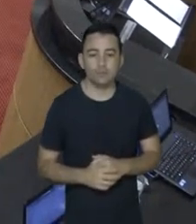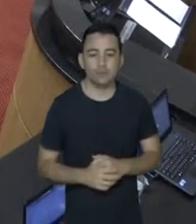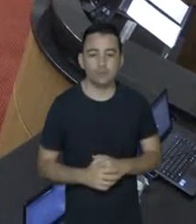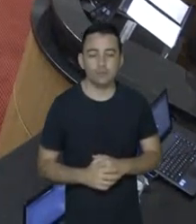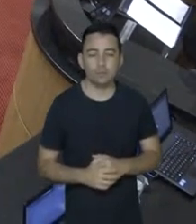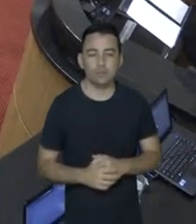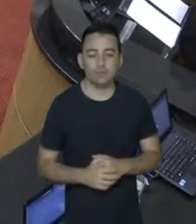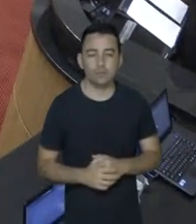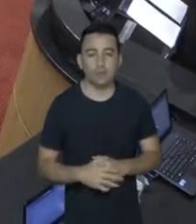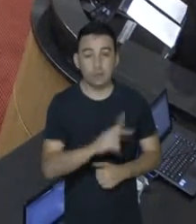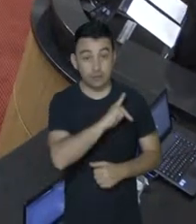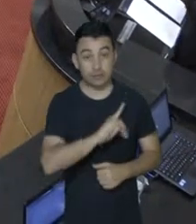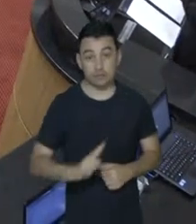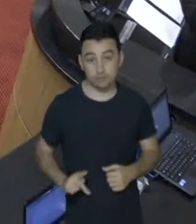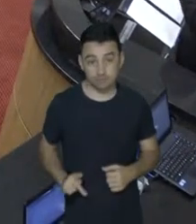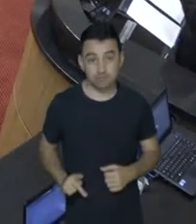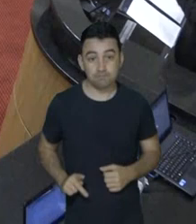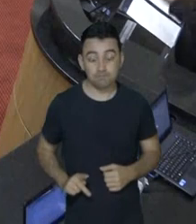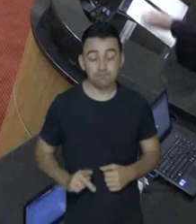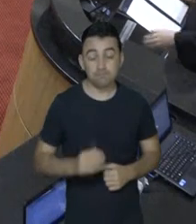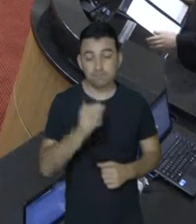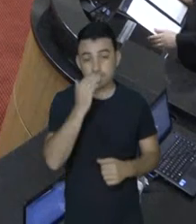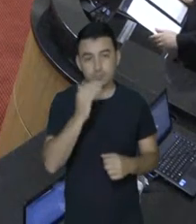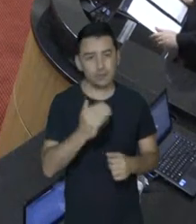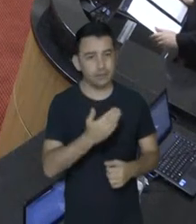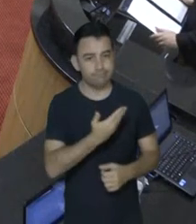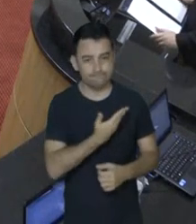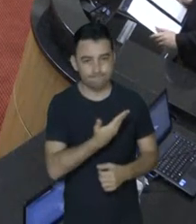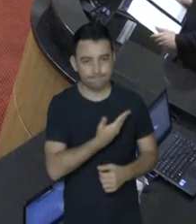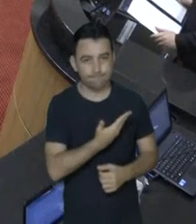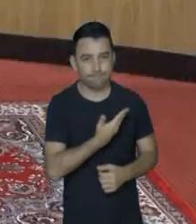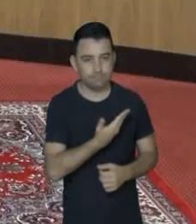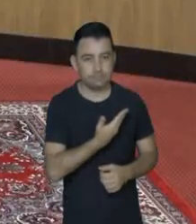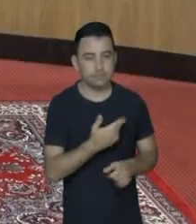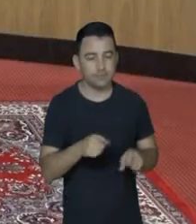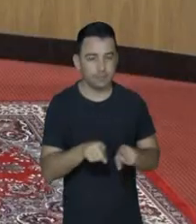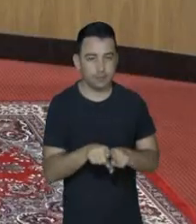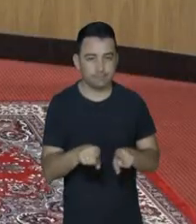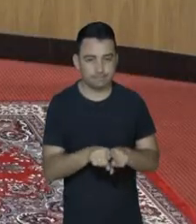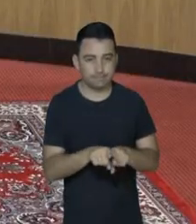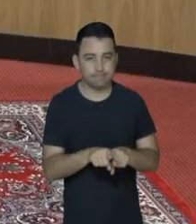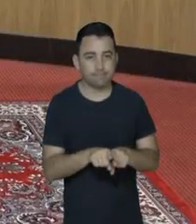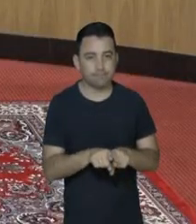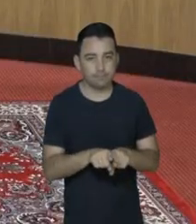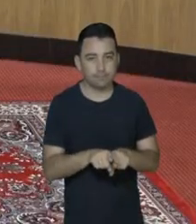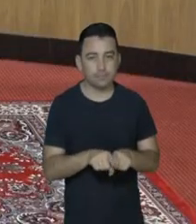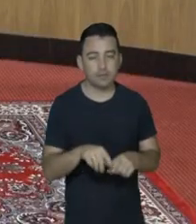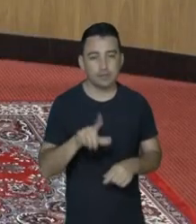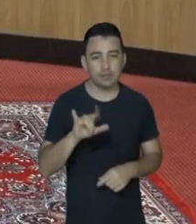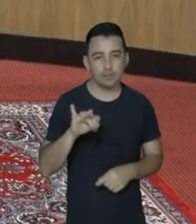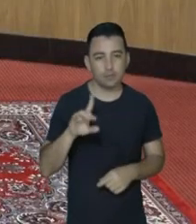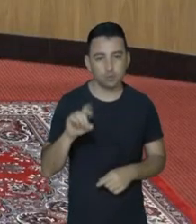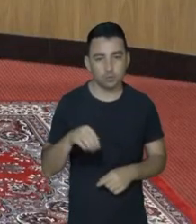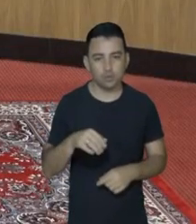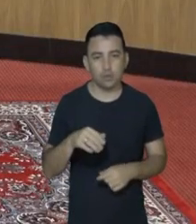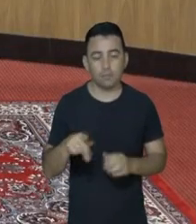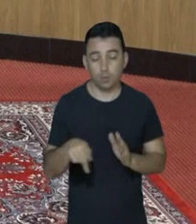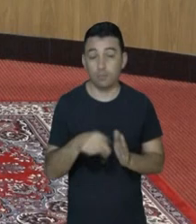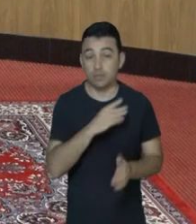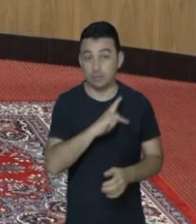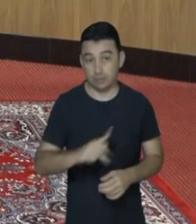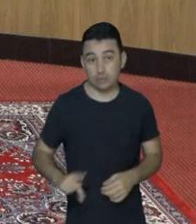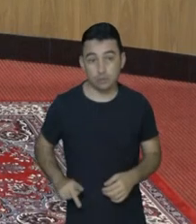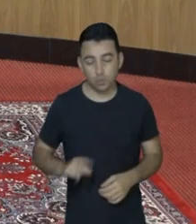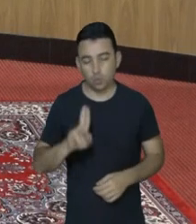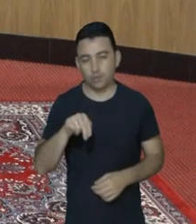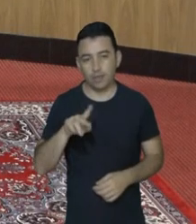Senhor presidente, deputado Sopelsa, senhor presidente, meu amigo, fraterno irmão, deputado Lídio, que é o presidente da UNALE, ao qual eu